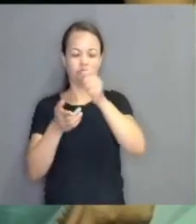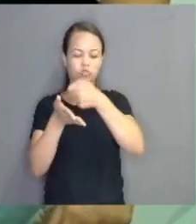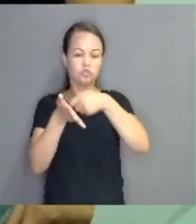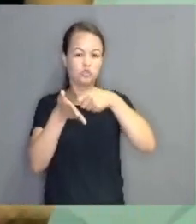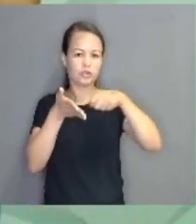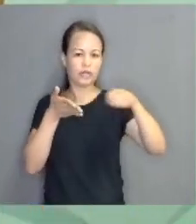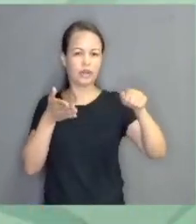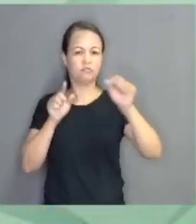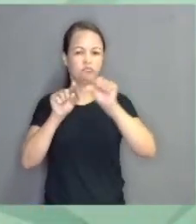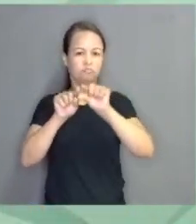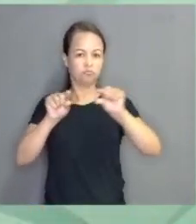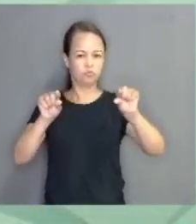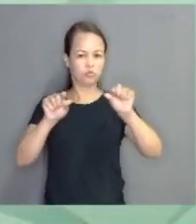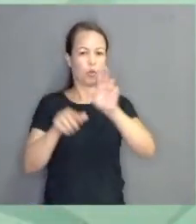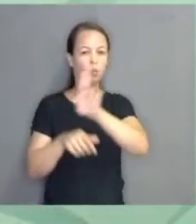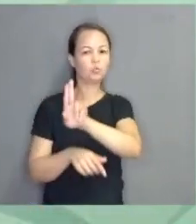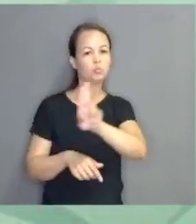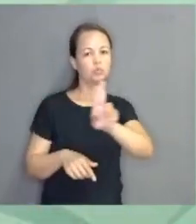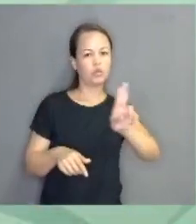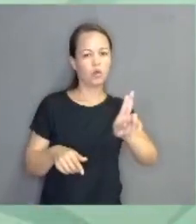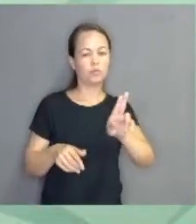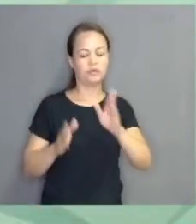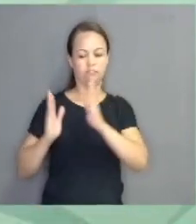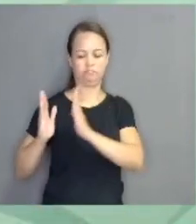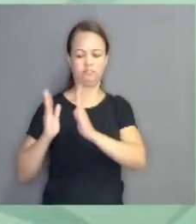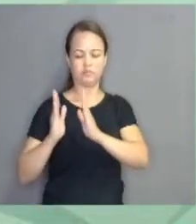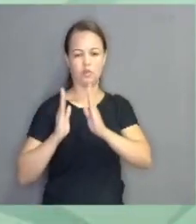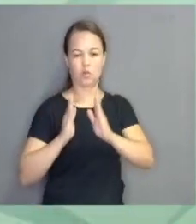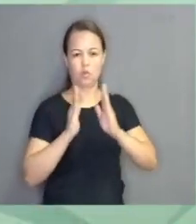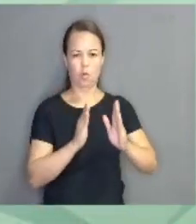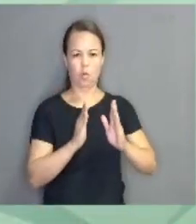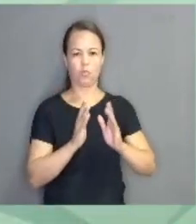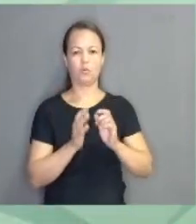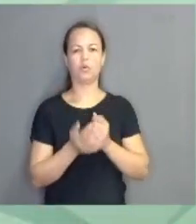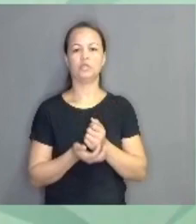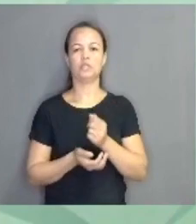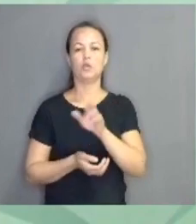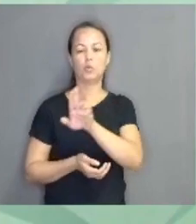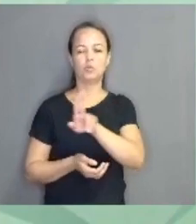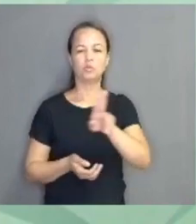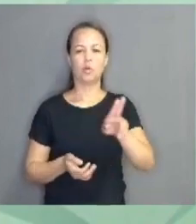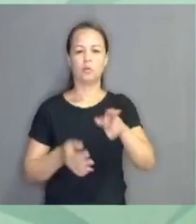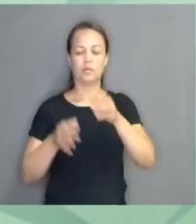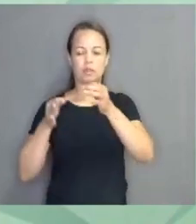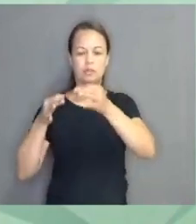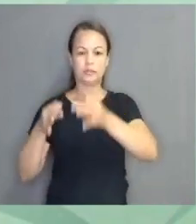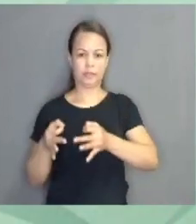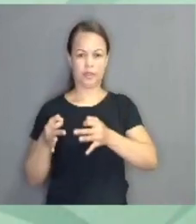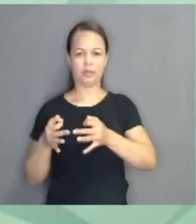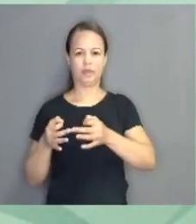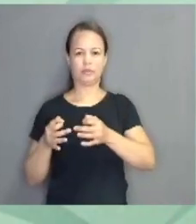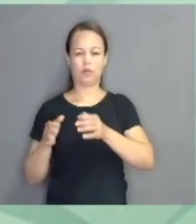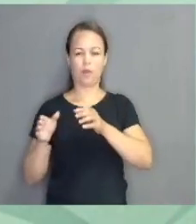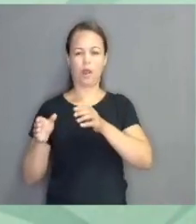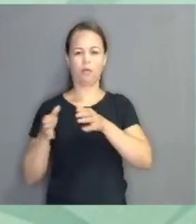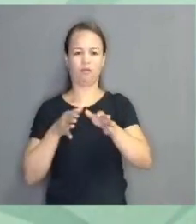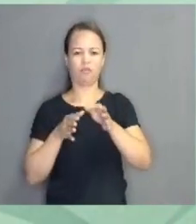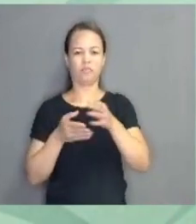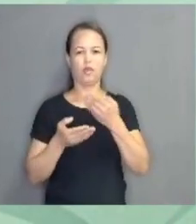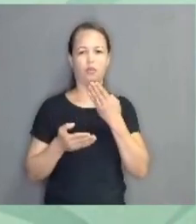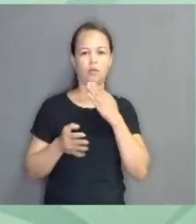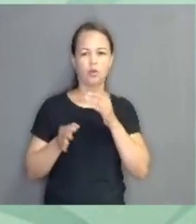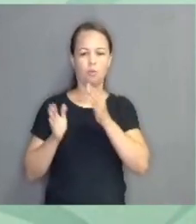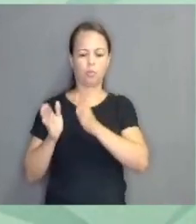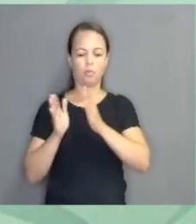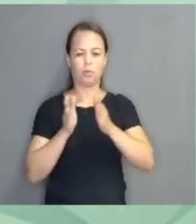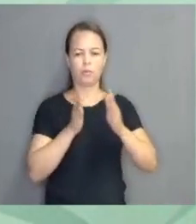nós temos que usar as letras na ordem correta. Se a gente não usar nessa ordem certa, a palavra não vai ficar de acordo com